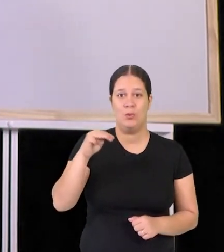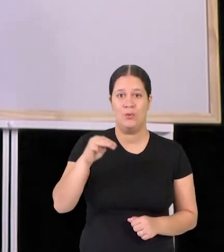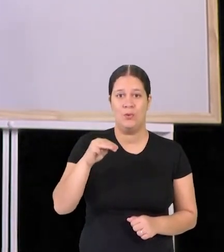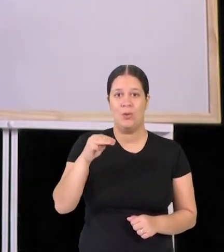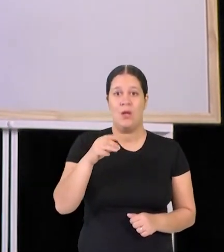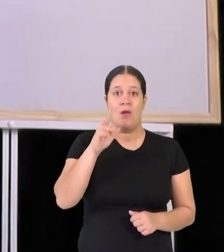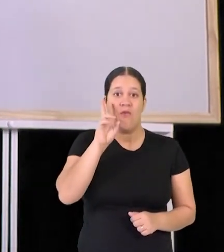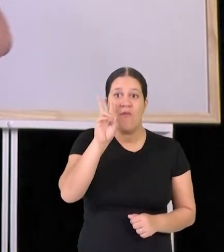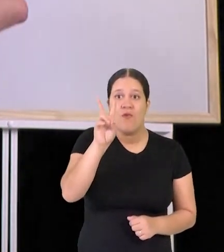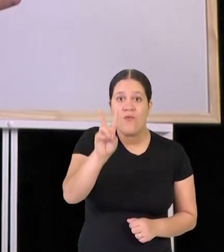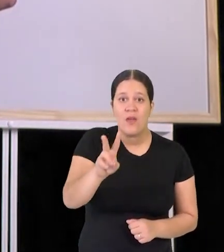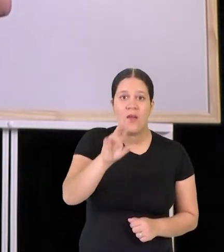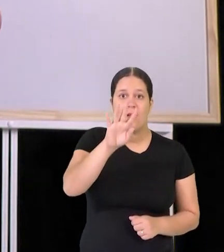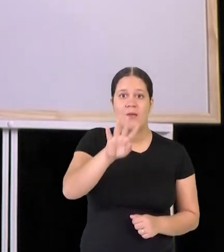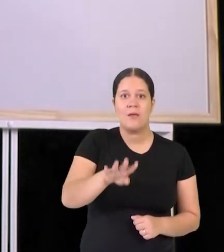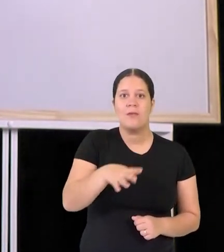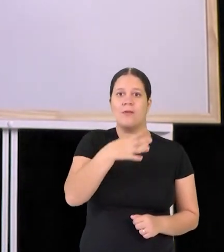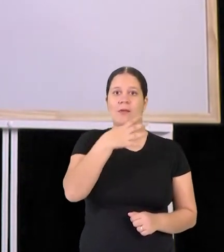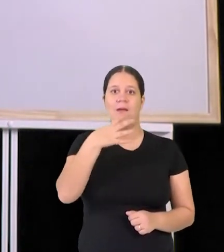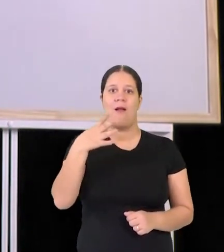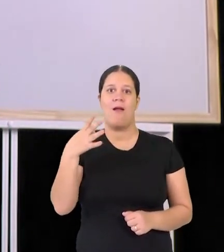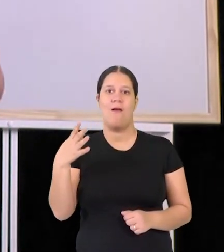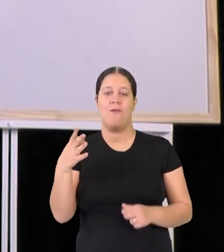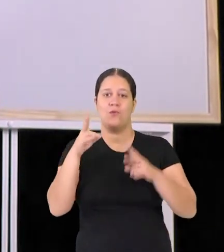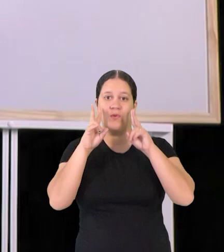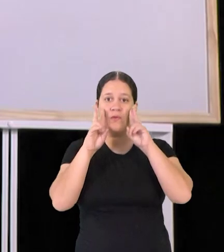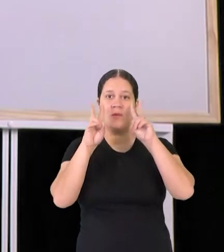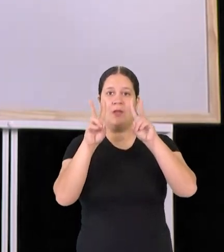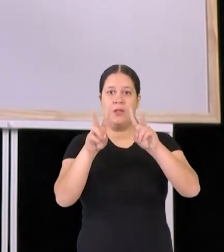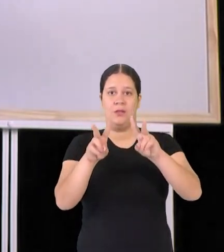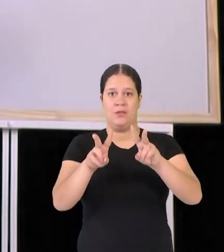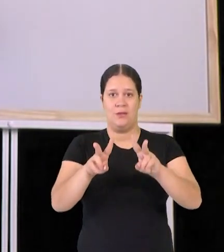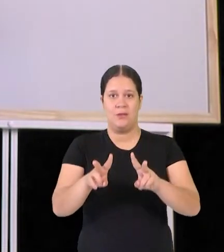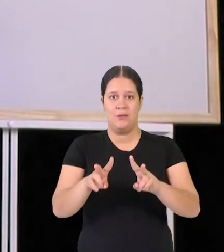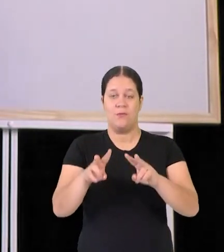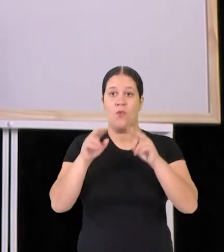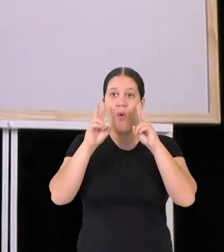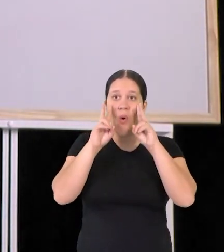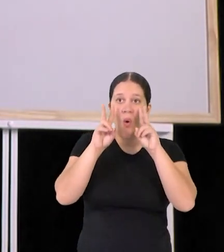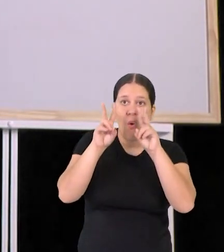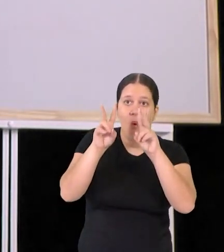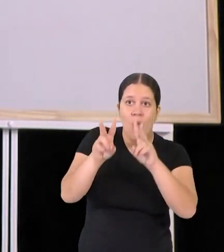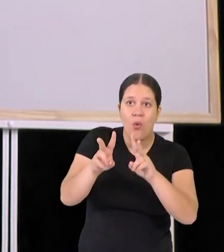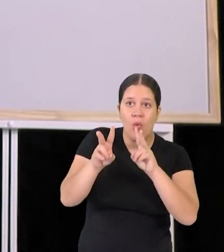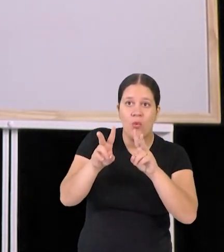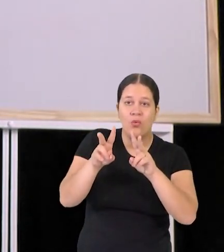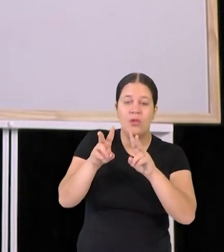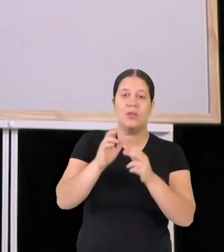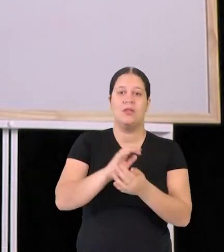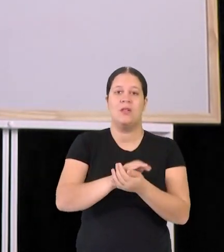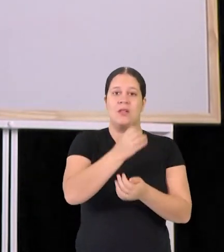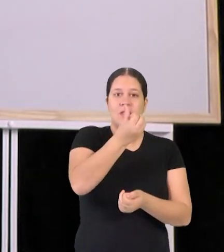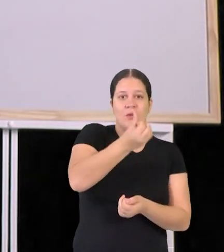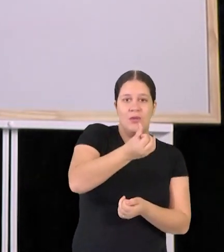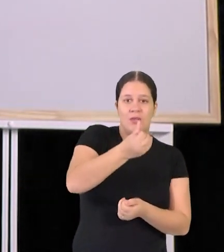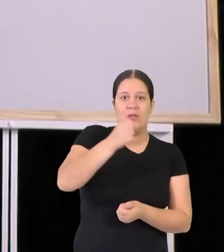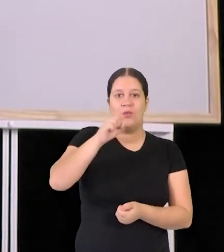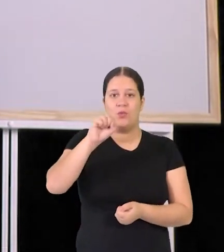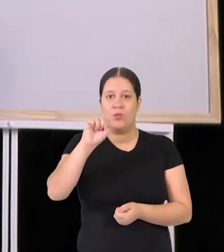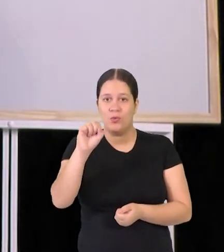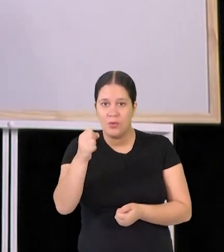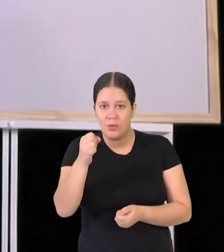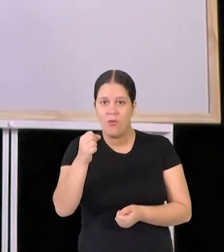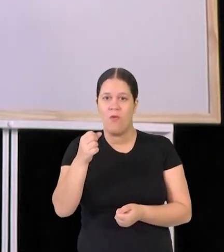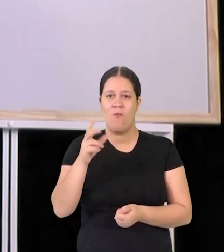Pelo gráfico, viu? Eu não estou fazendo cálculo nenhum, nem estou inventando nada. Eu estou pegando pelo gráfico. Ele está aqui quase no meio, ó, entre o 6 e o 8. Então, um